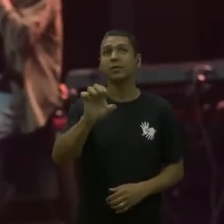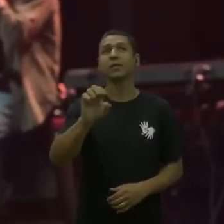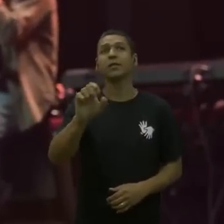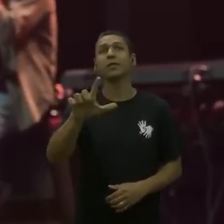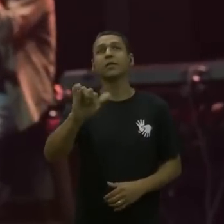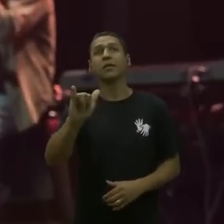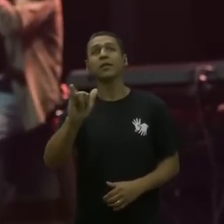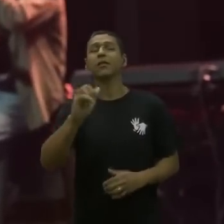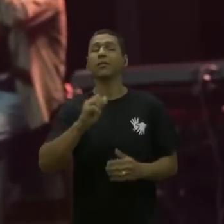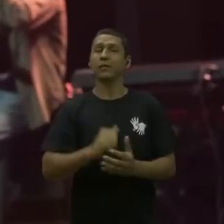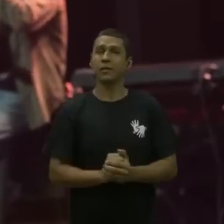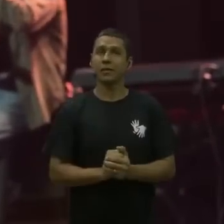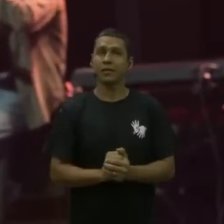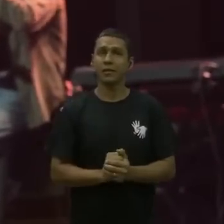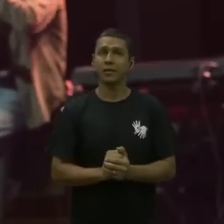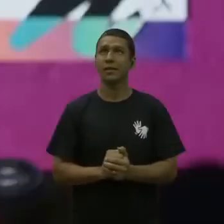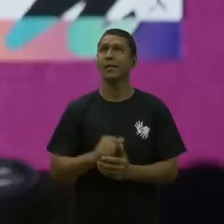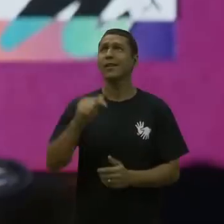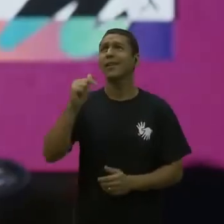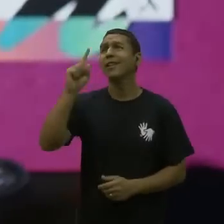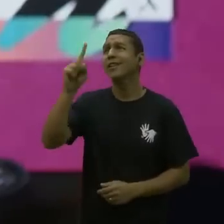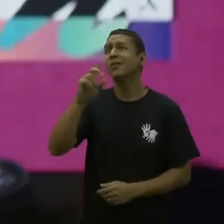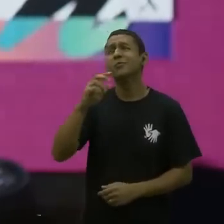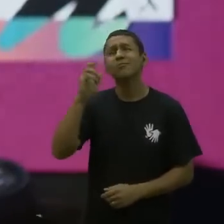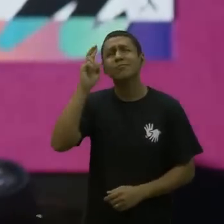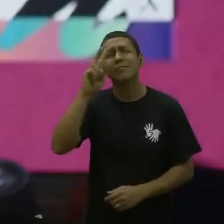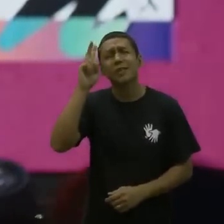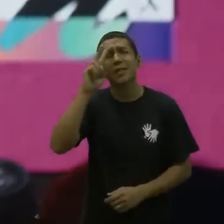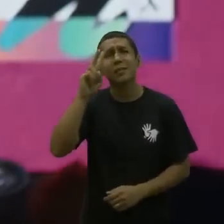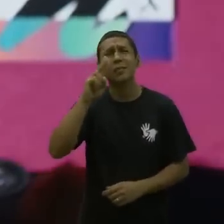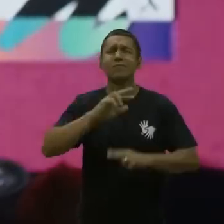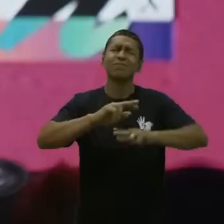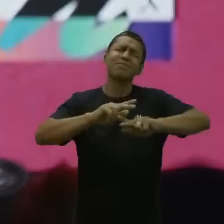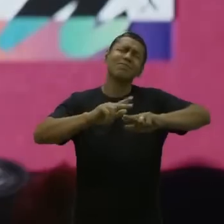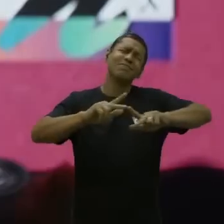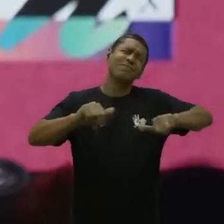Então hoje eu estava sentada ali e Deus me lembrou muitas coisas.